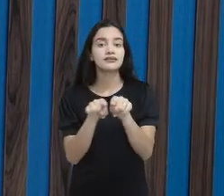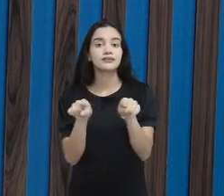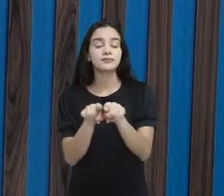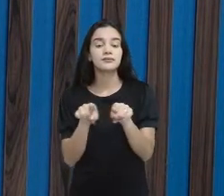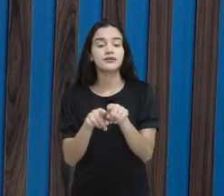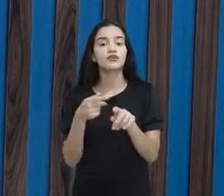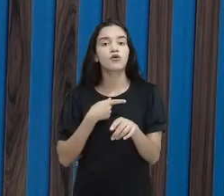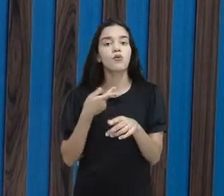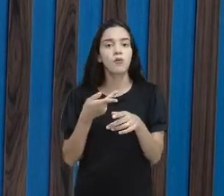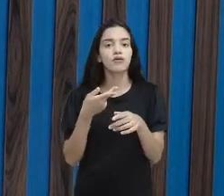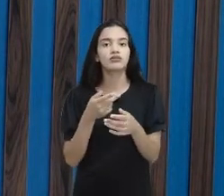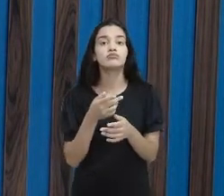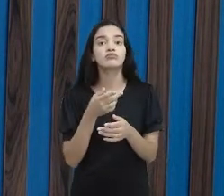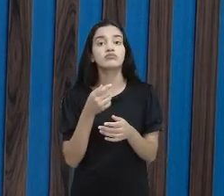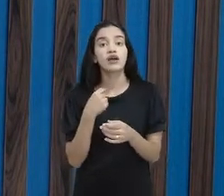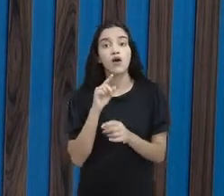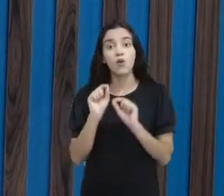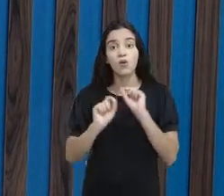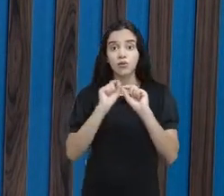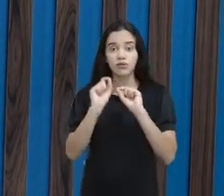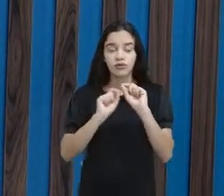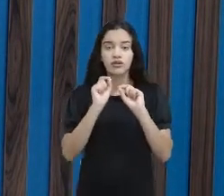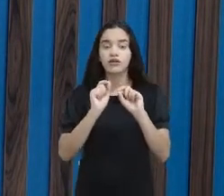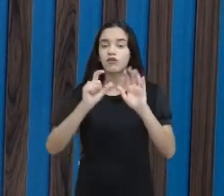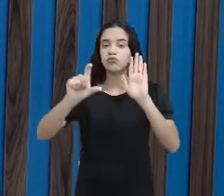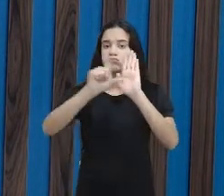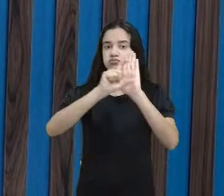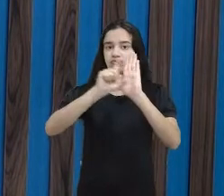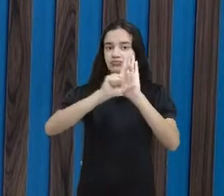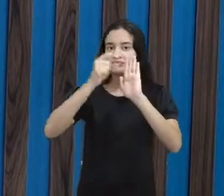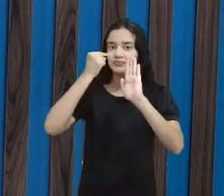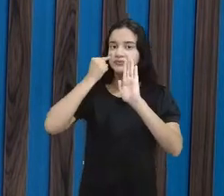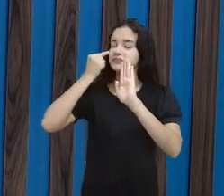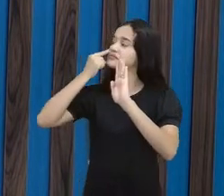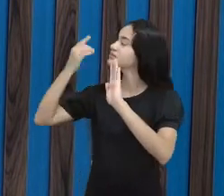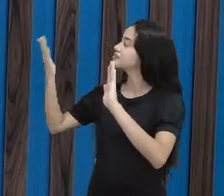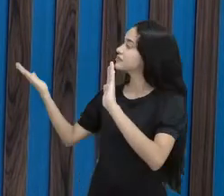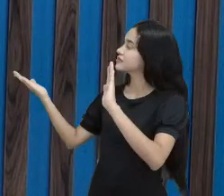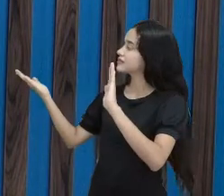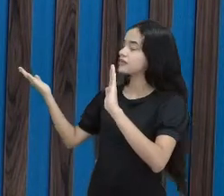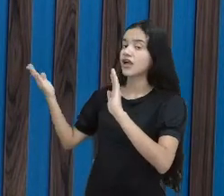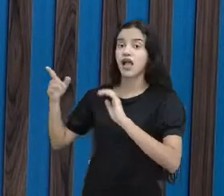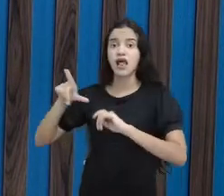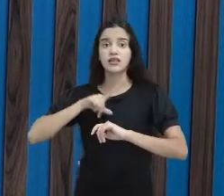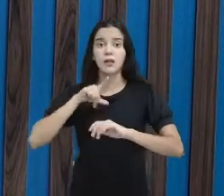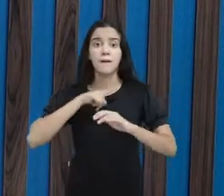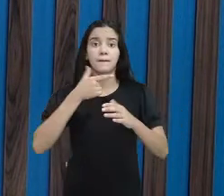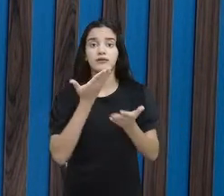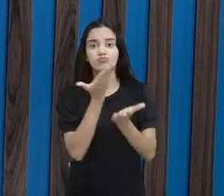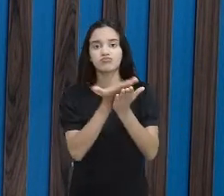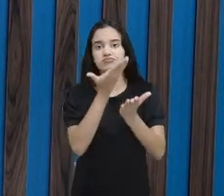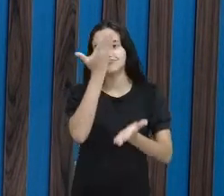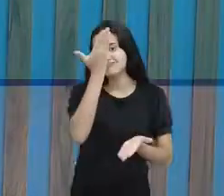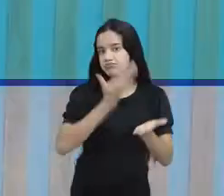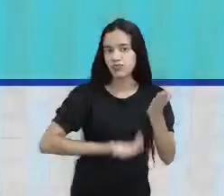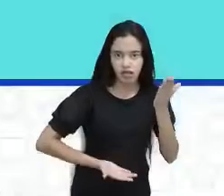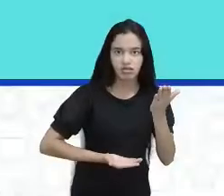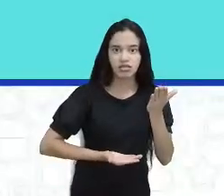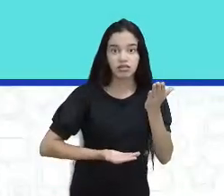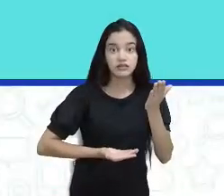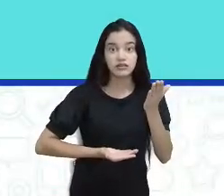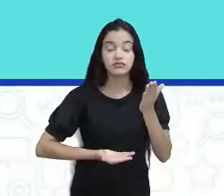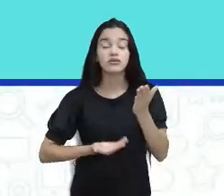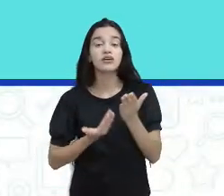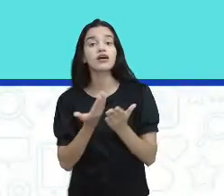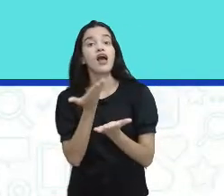Como eu sempre faço, eu trouxe mais um QR Code para você que de repente tenha perdido aí, né, a aula